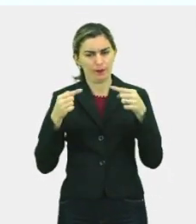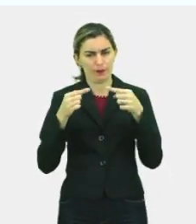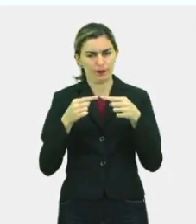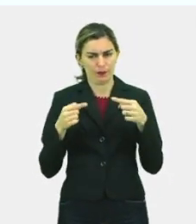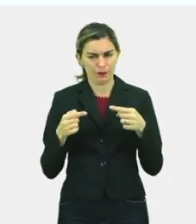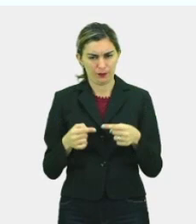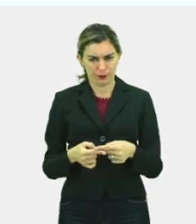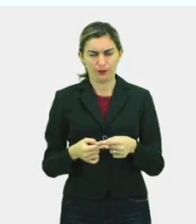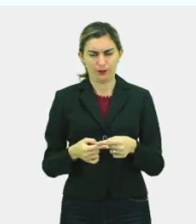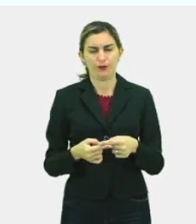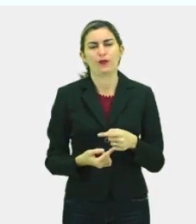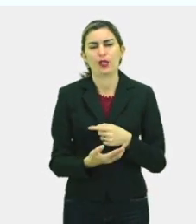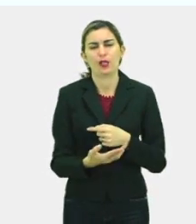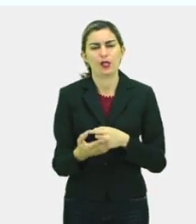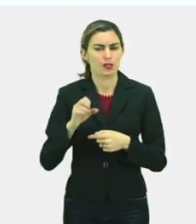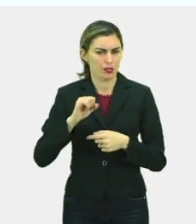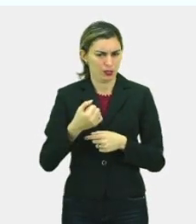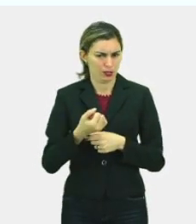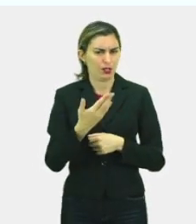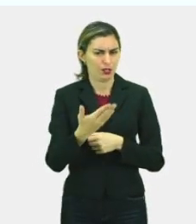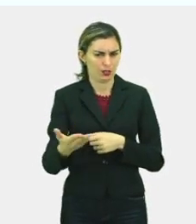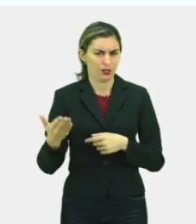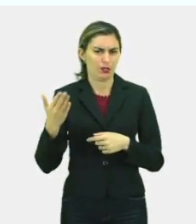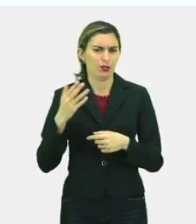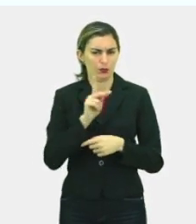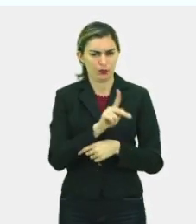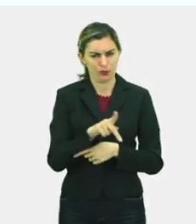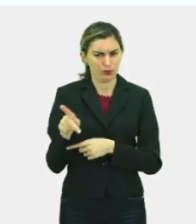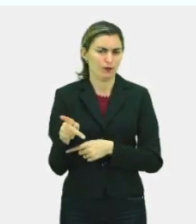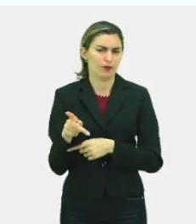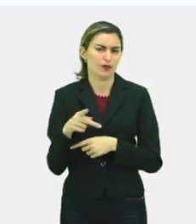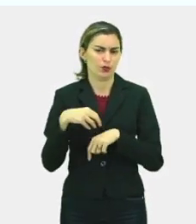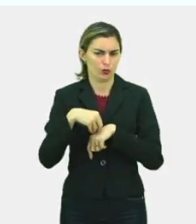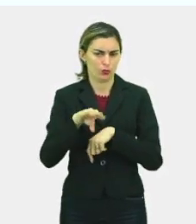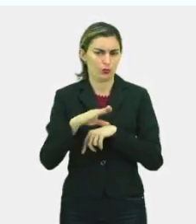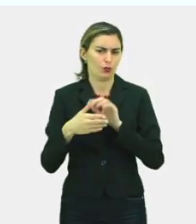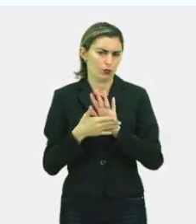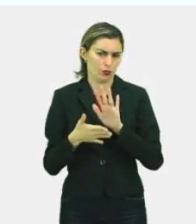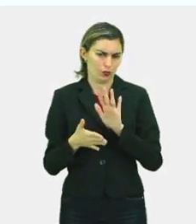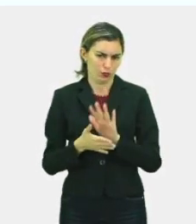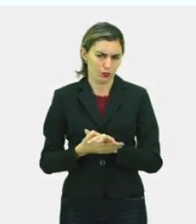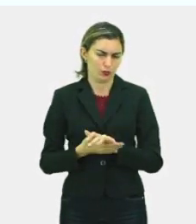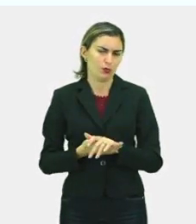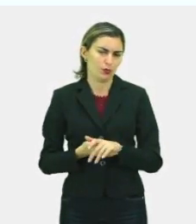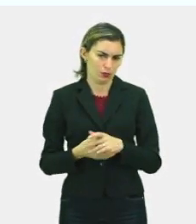com boas ações dos indivíduos. Será que essas ações que o professor Jigoro Kano